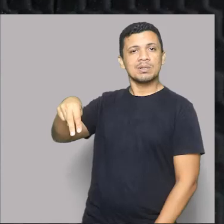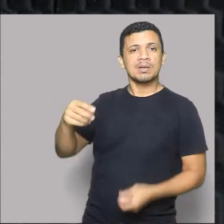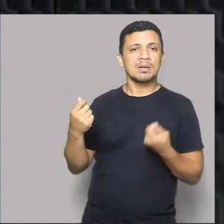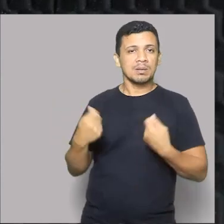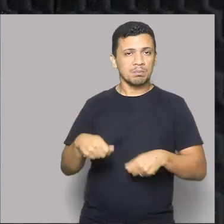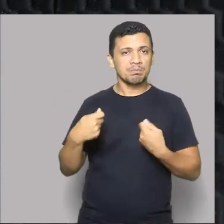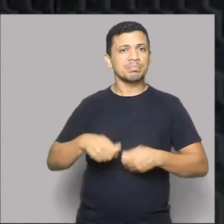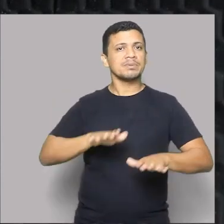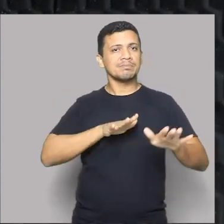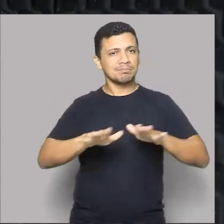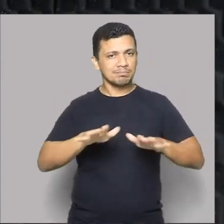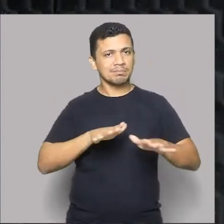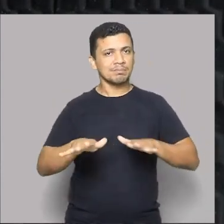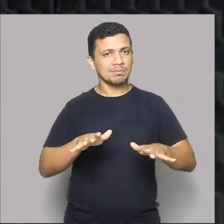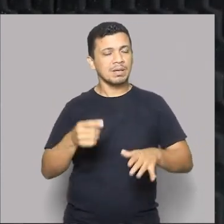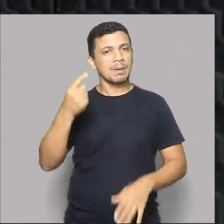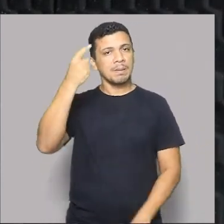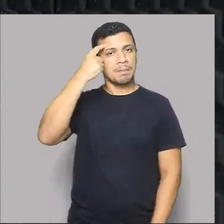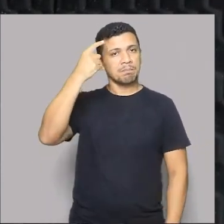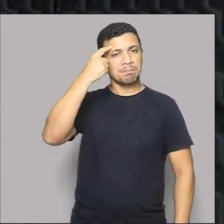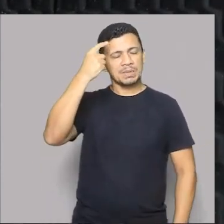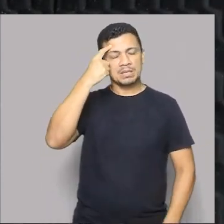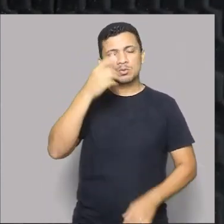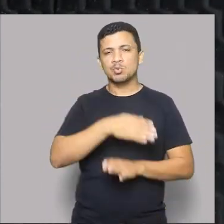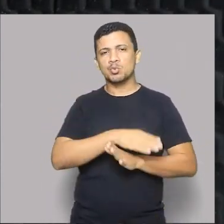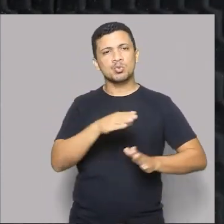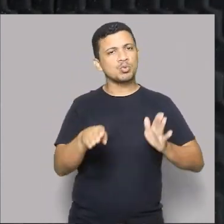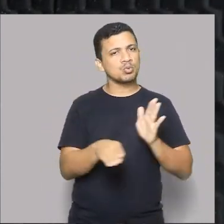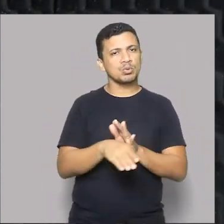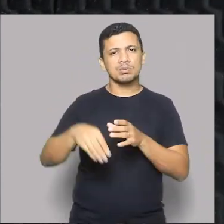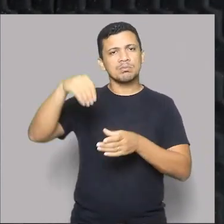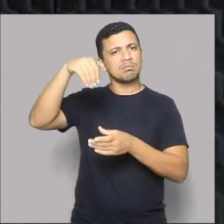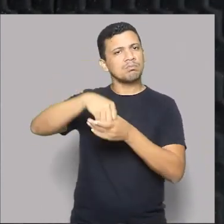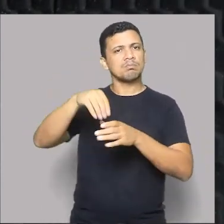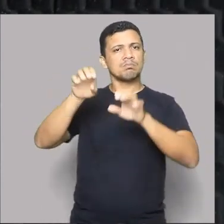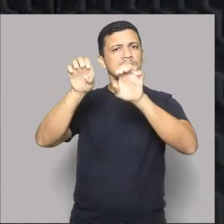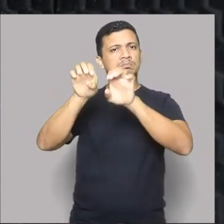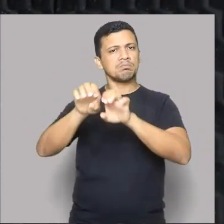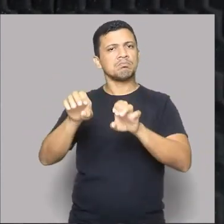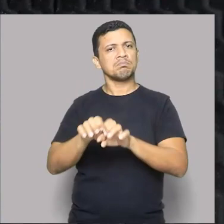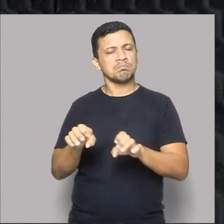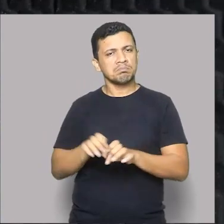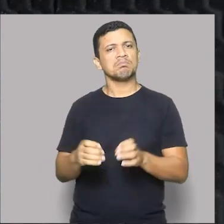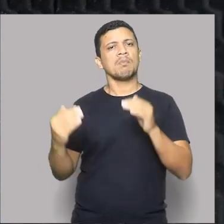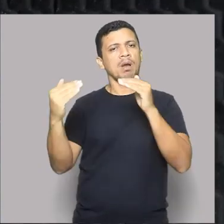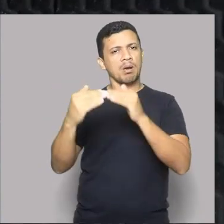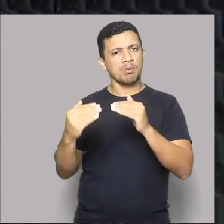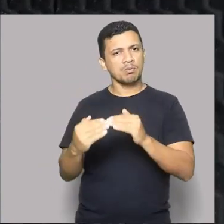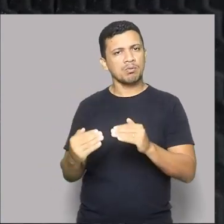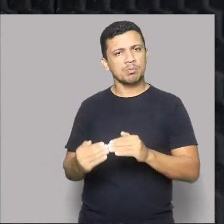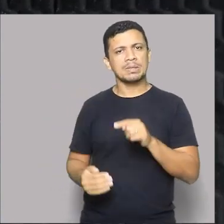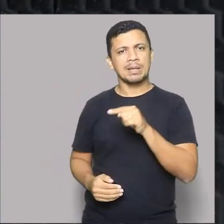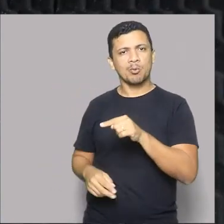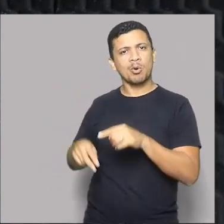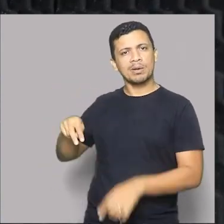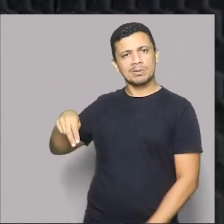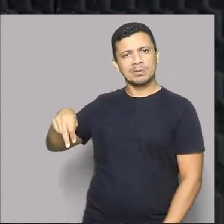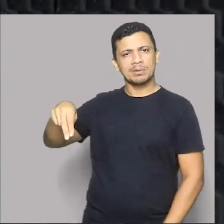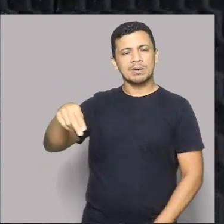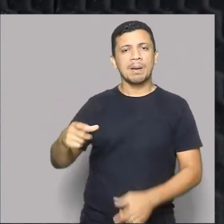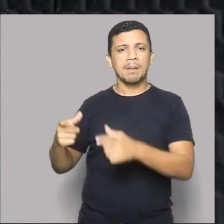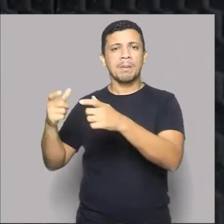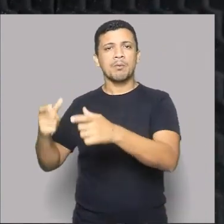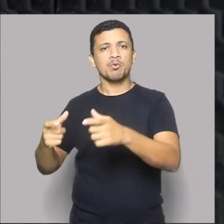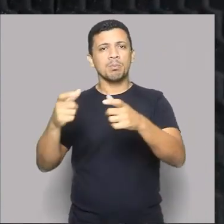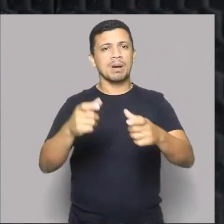se locomover, eu penso em toda uma infraestrutura adequada para ela. Por isso que os bairros e as comunidades,